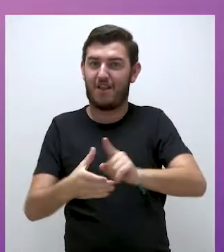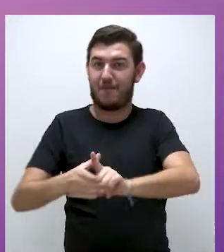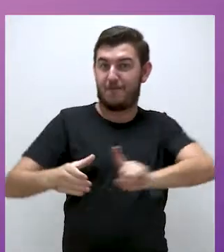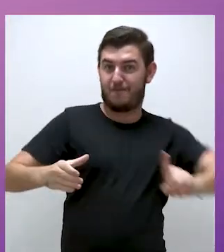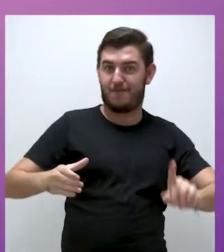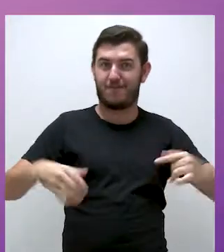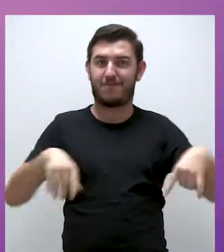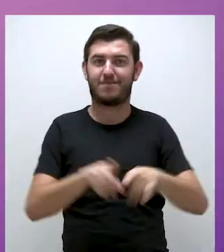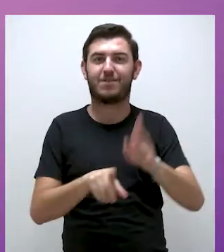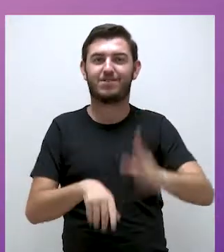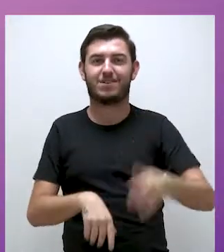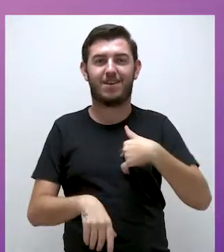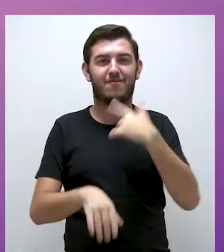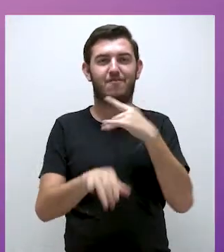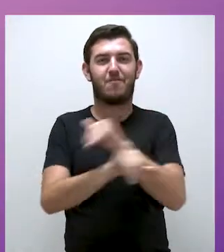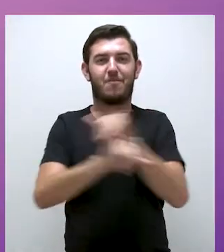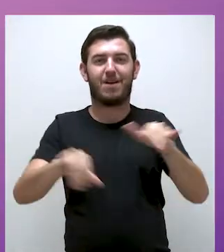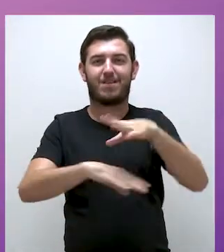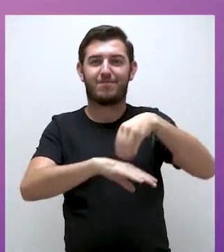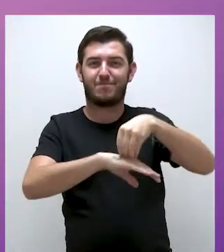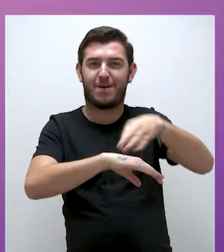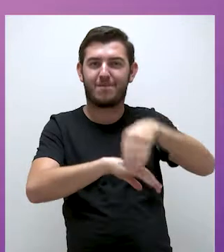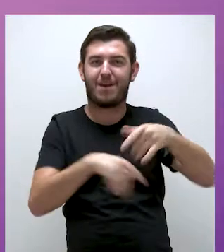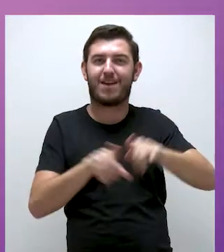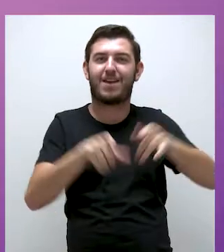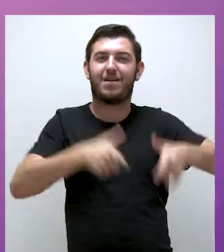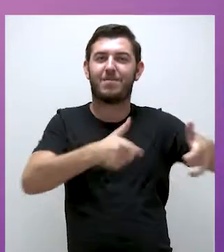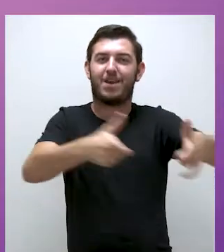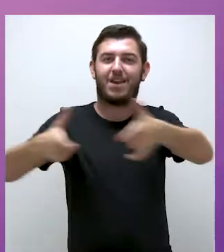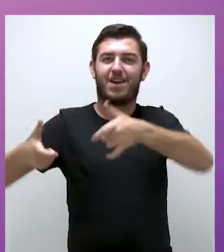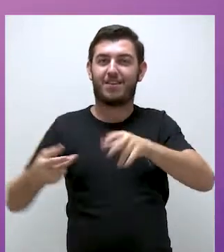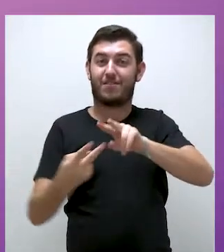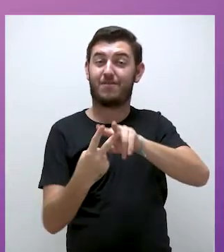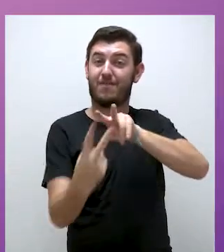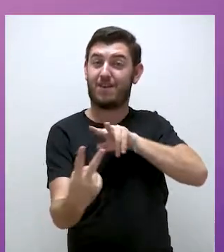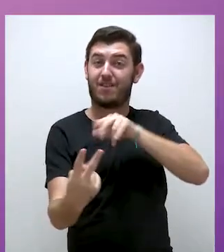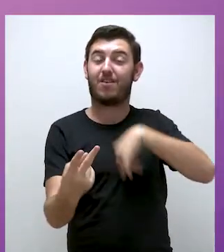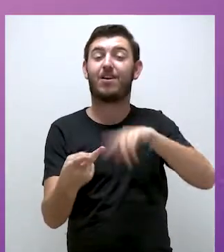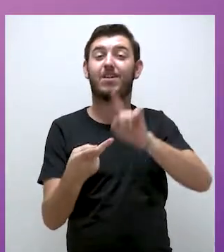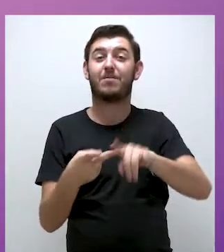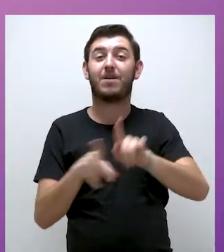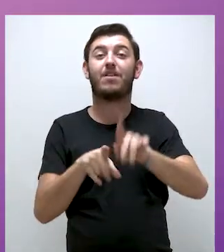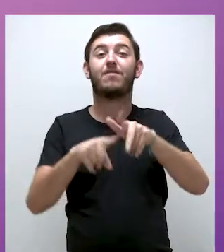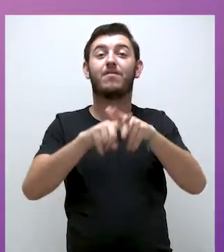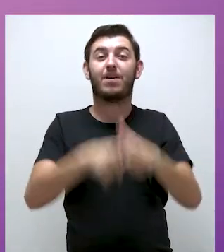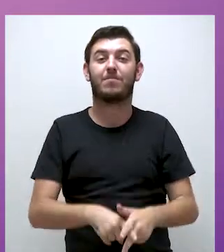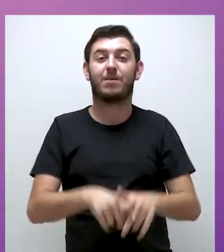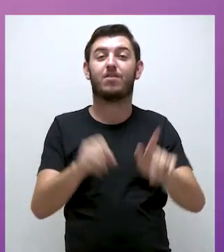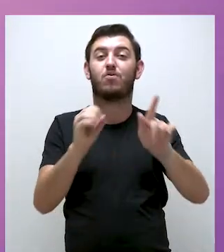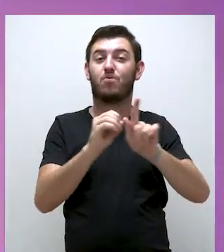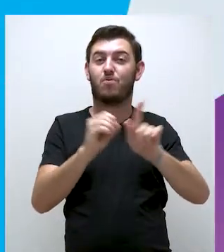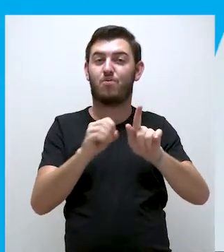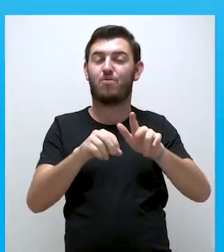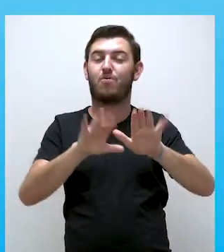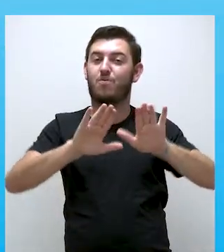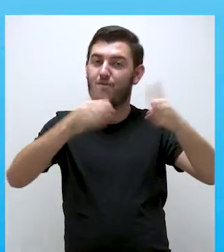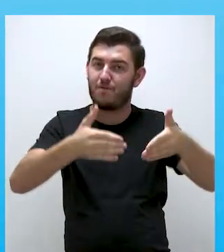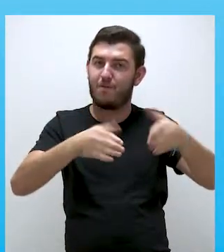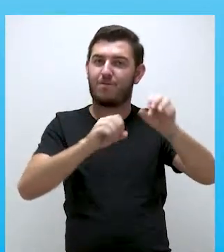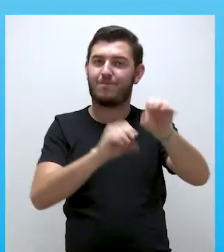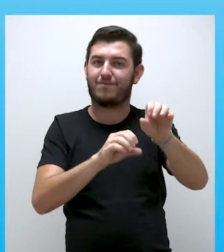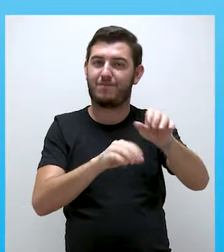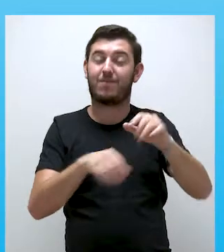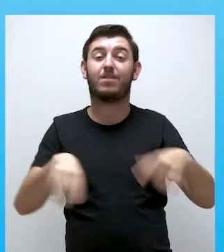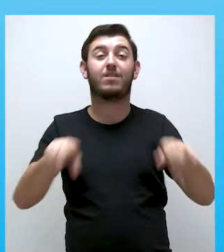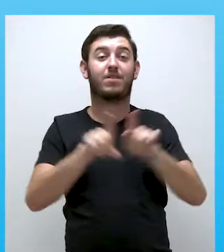com compartilhamento de informações por meio de ambientes virtuais e ferramentas do Google for Education.